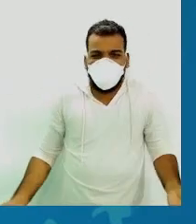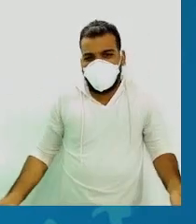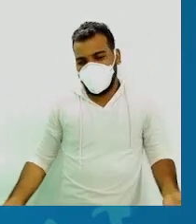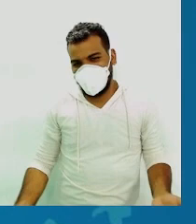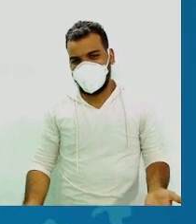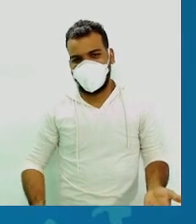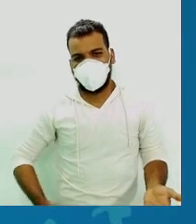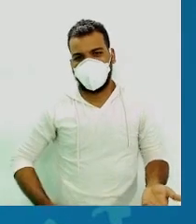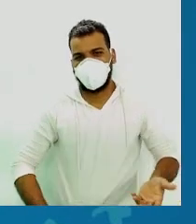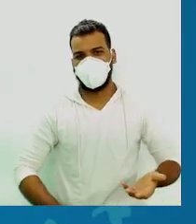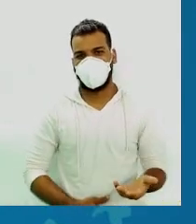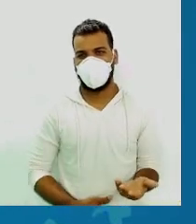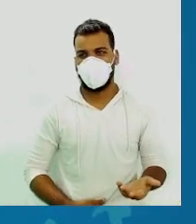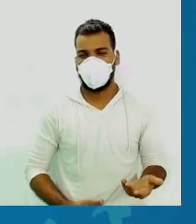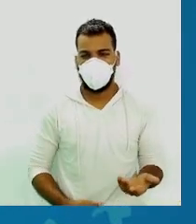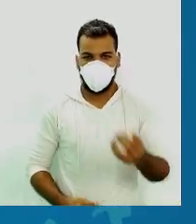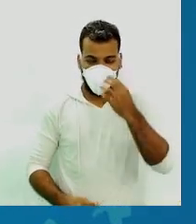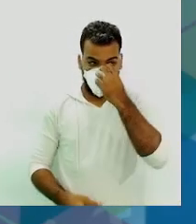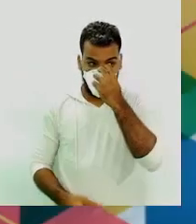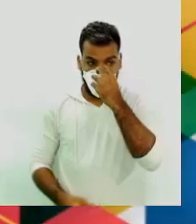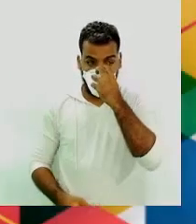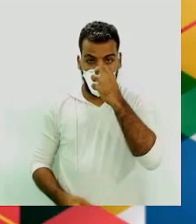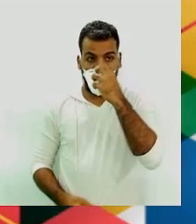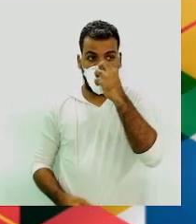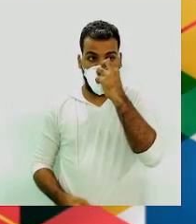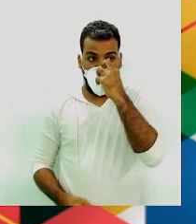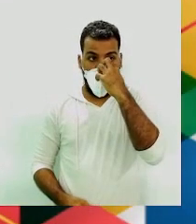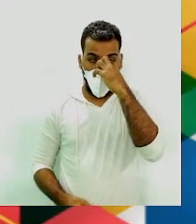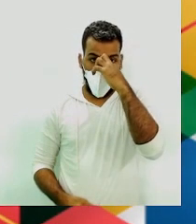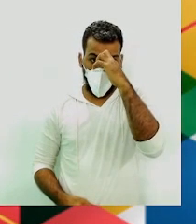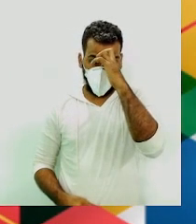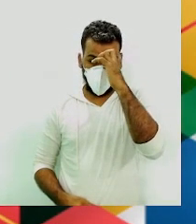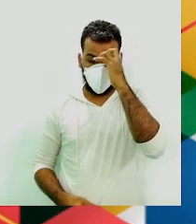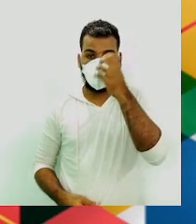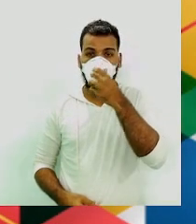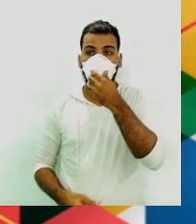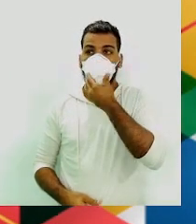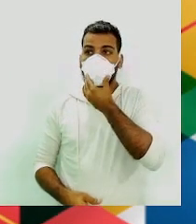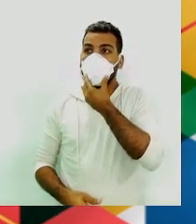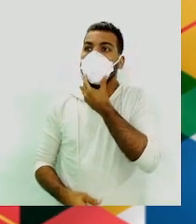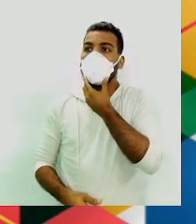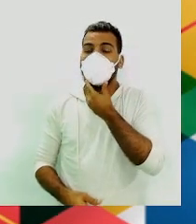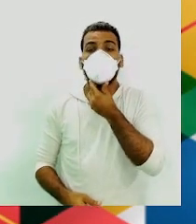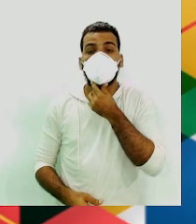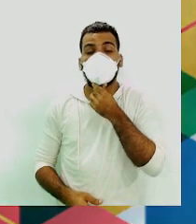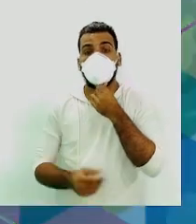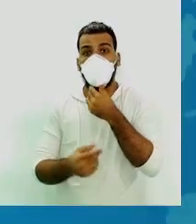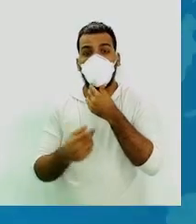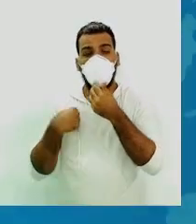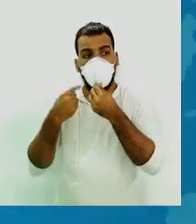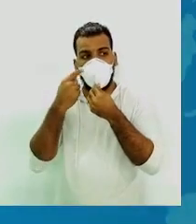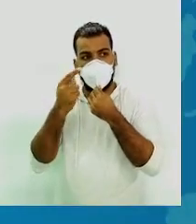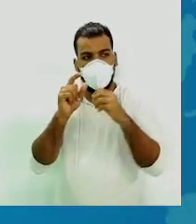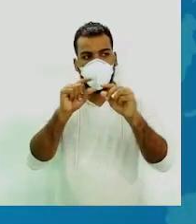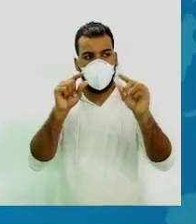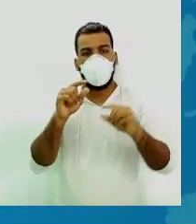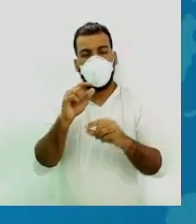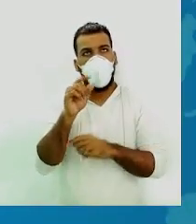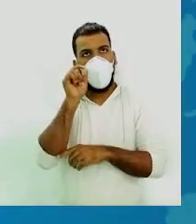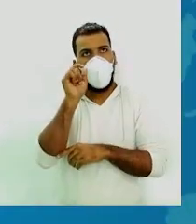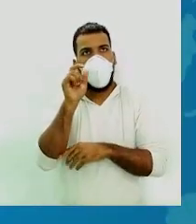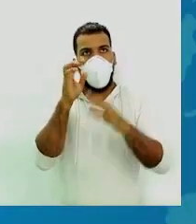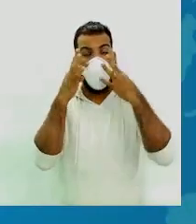usufruir de algo que é transitório, algo que é comum. E eu vi uma charge que me chamou bem a atenção, que dizia o